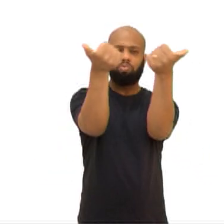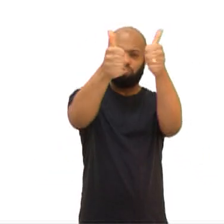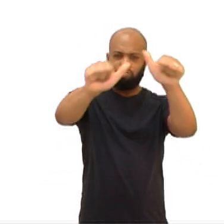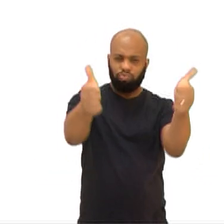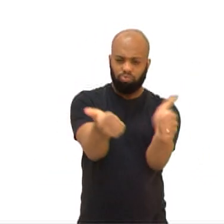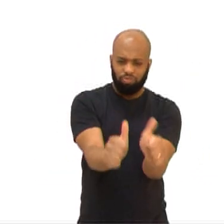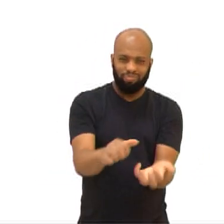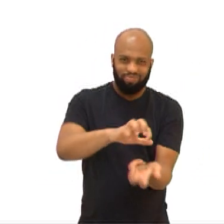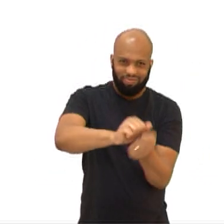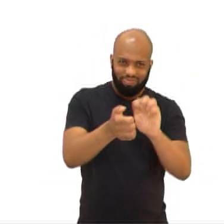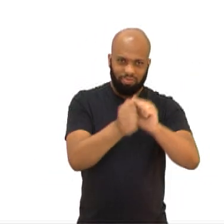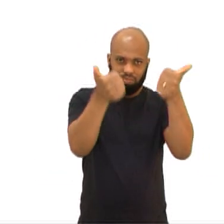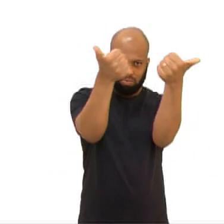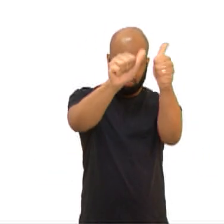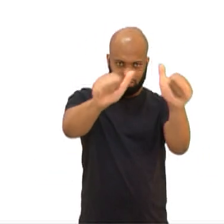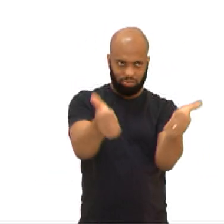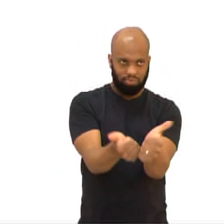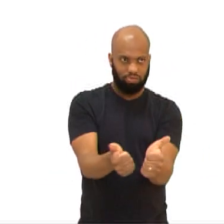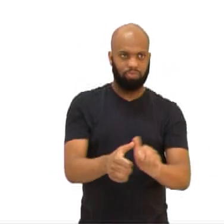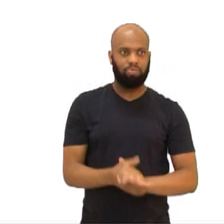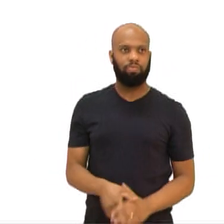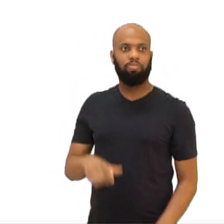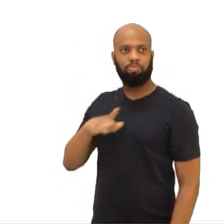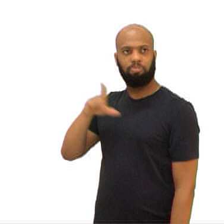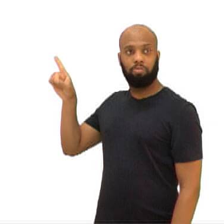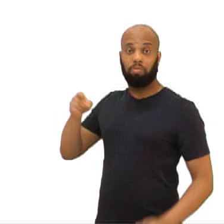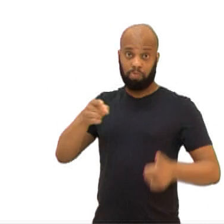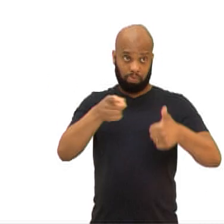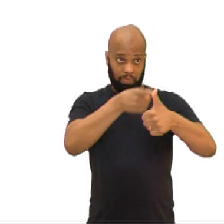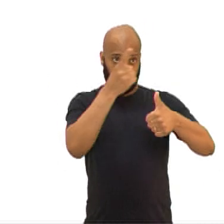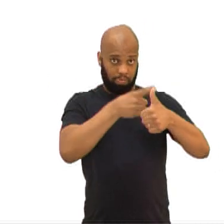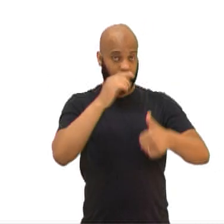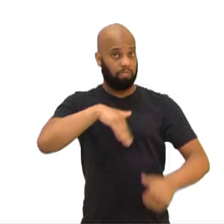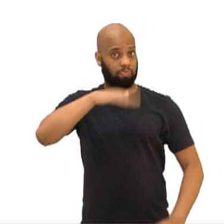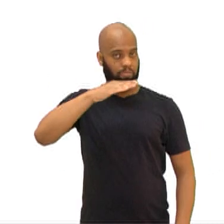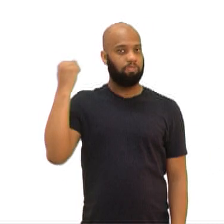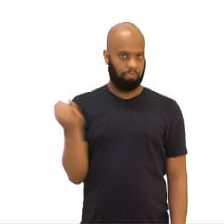participaram 3. Brecheret, o mais importante.